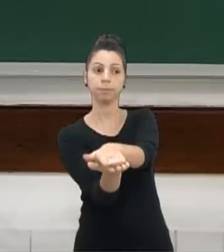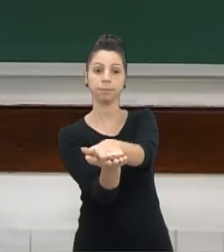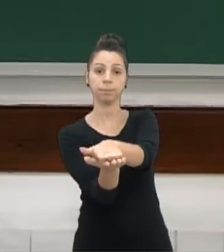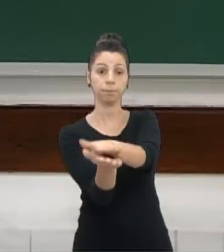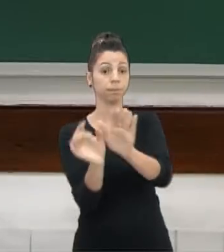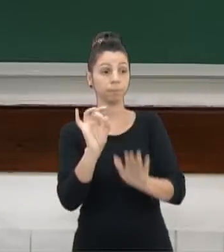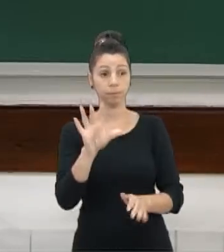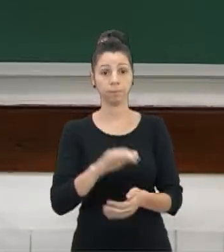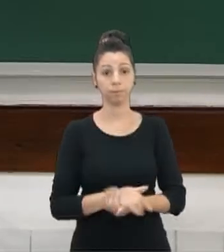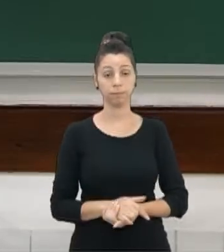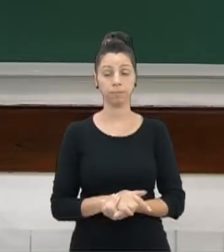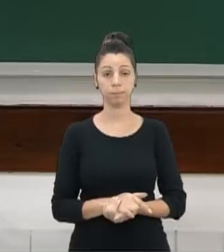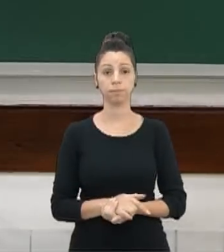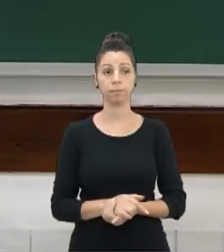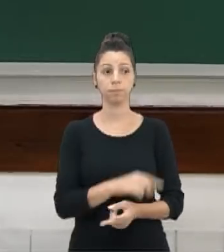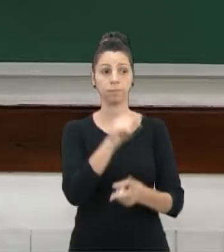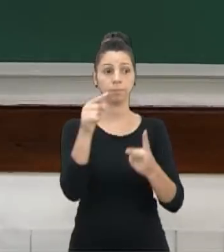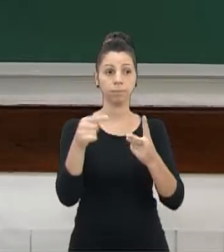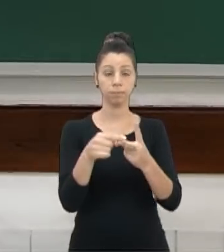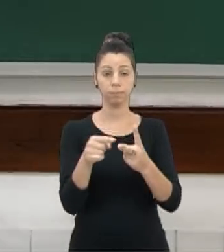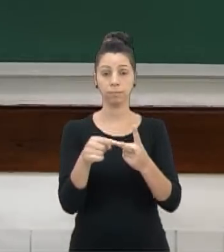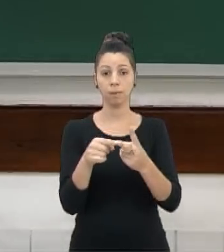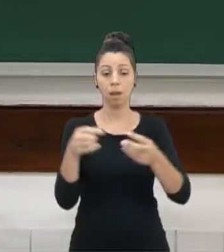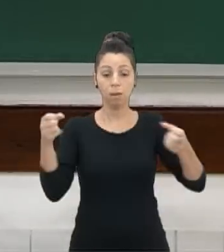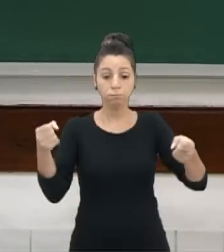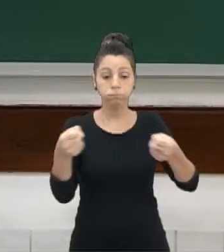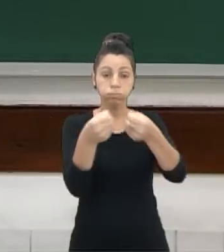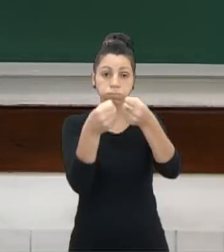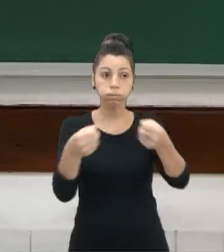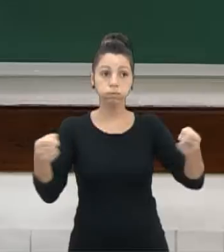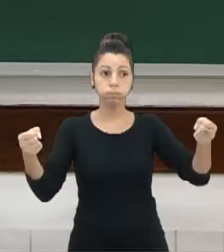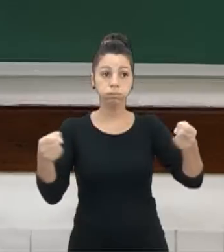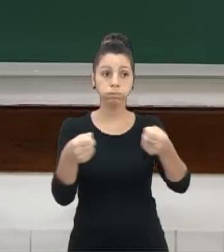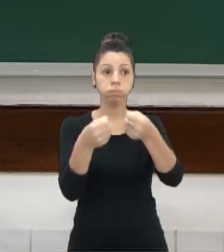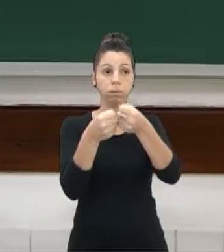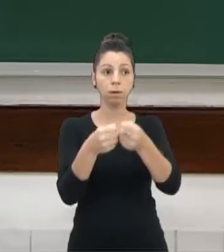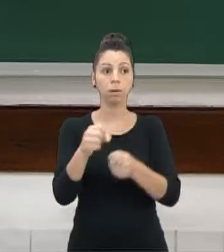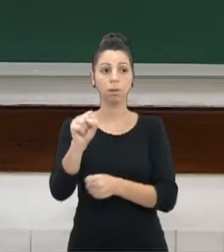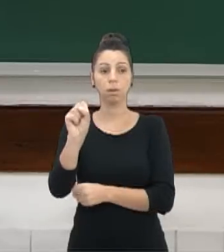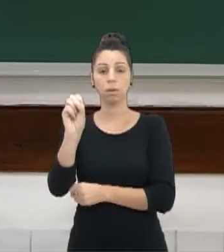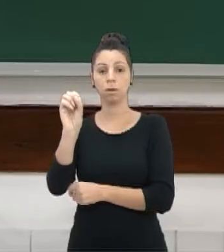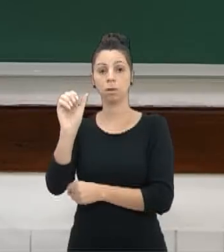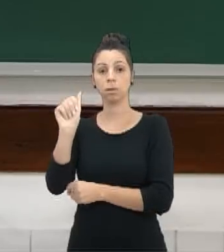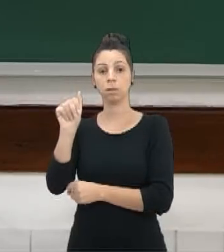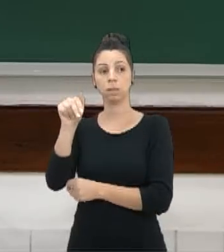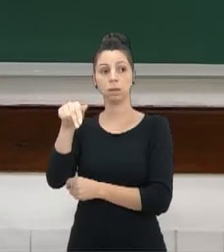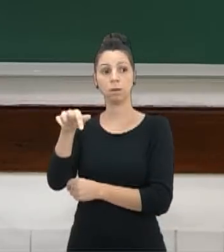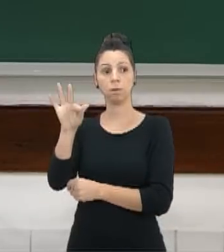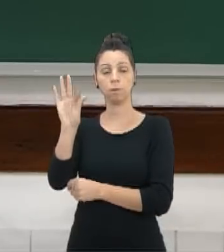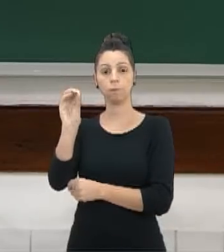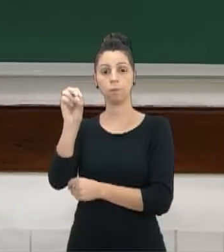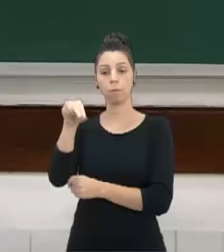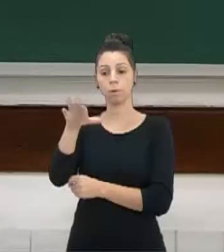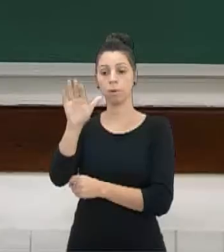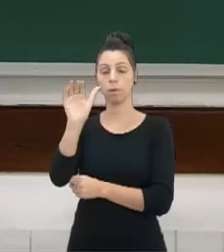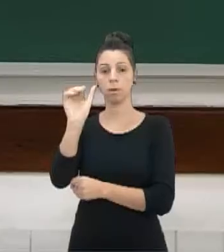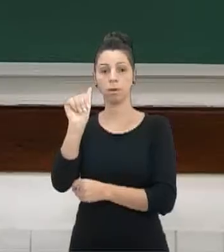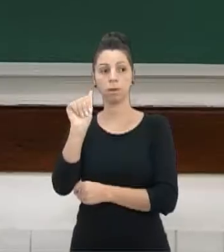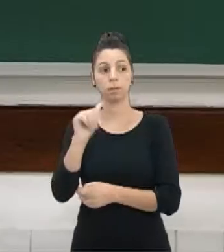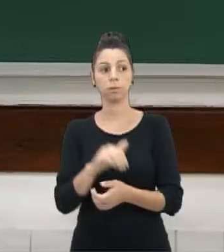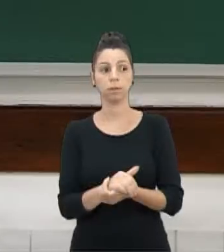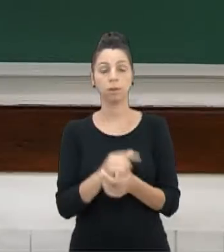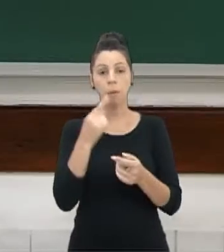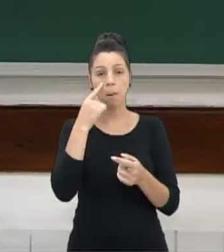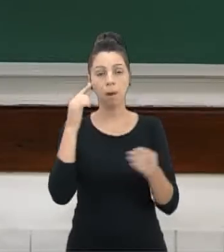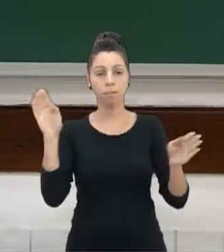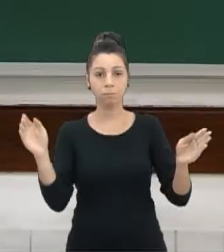só, ok? Segundo, sanfona, eu trouxe aqui, eu fiz um exemplo aqui para você, ó, sanfona, ó. Então, é essa